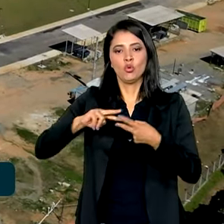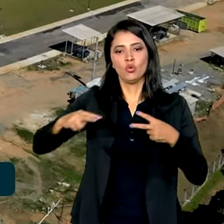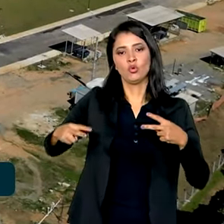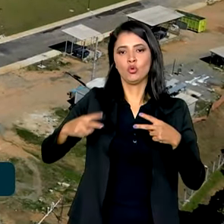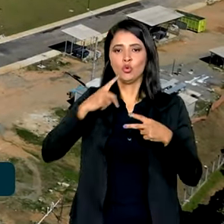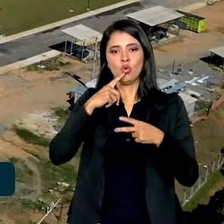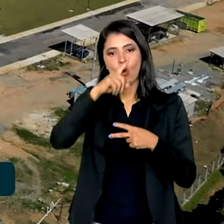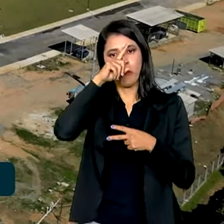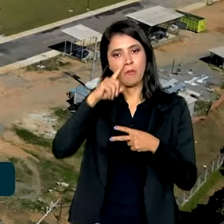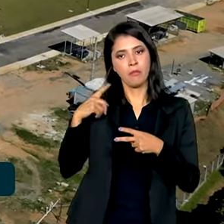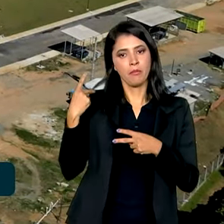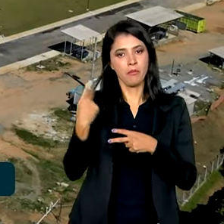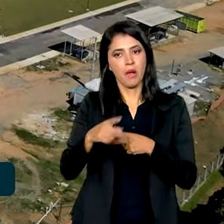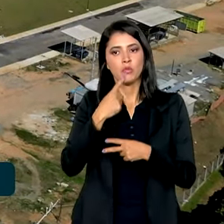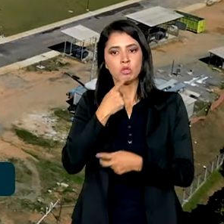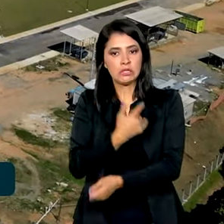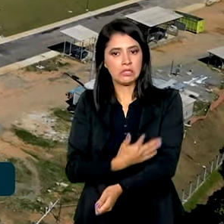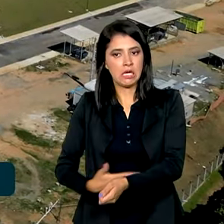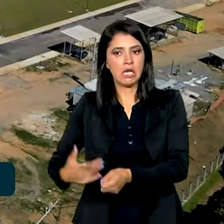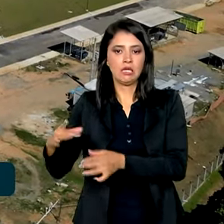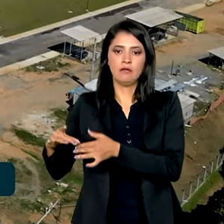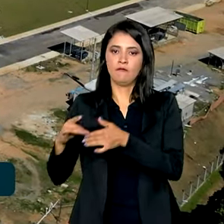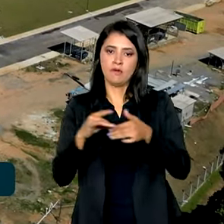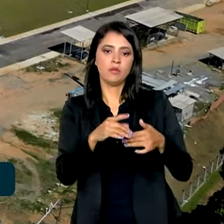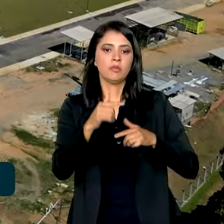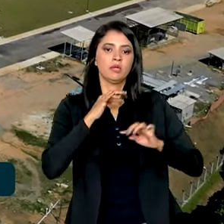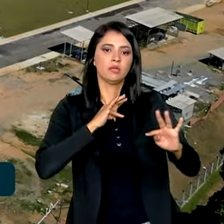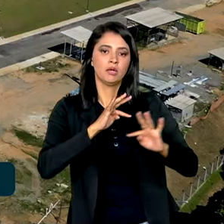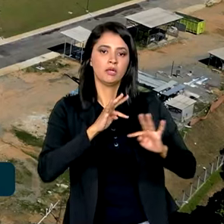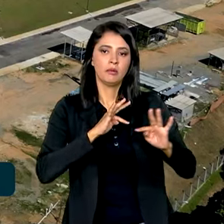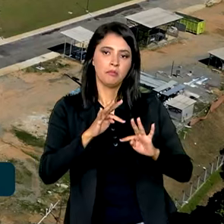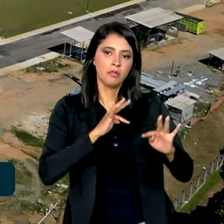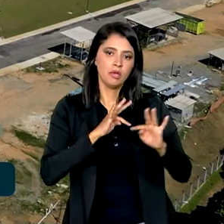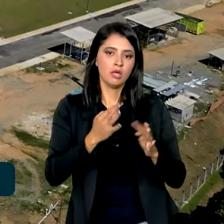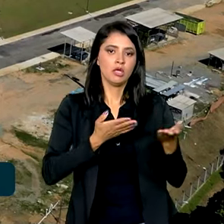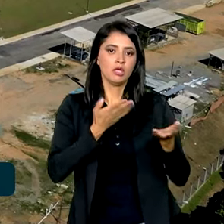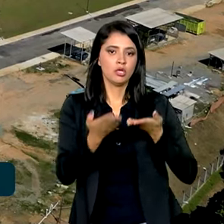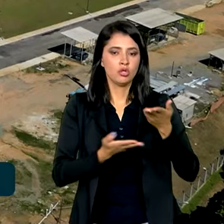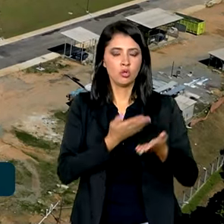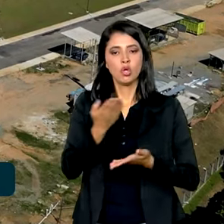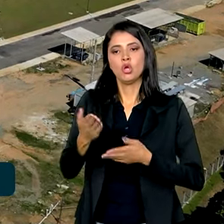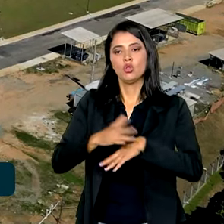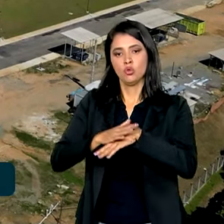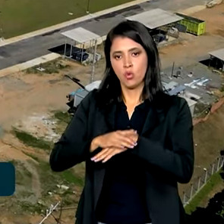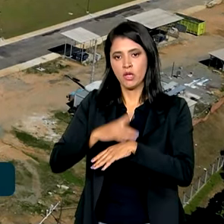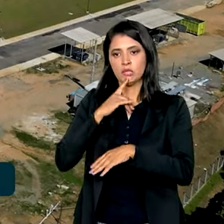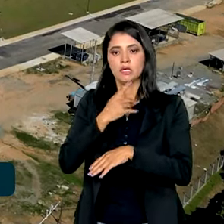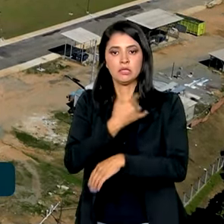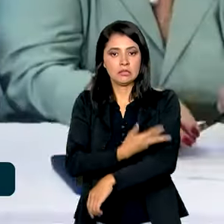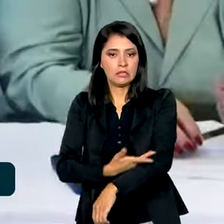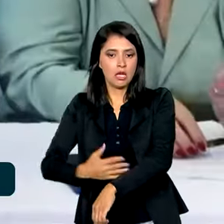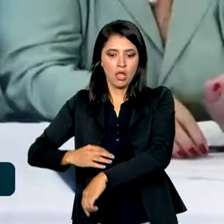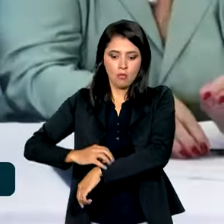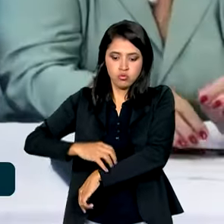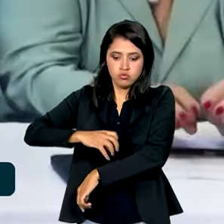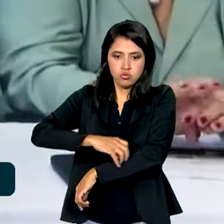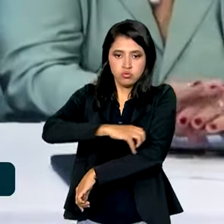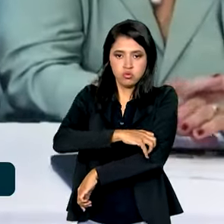humano enviado pelos hemocentros para o tratamento de doenças relacionadas à coagulação sanguínea. de